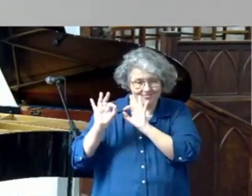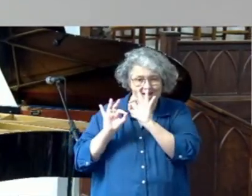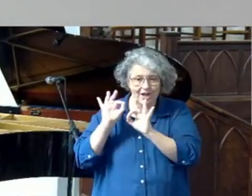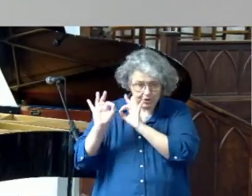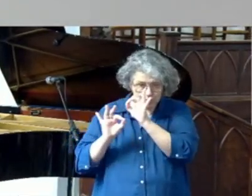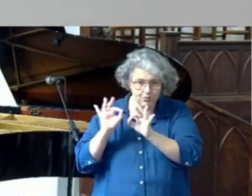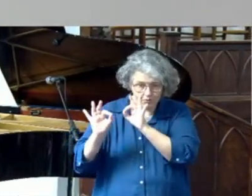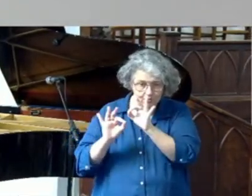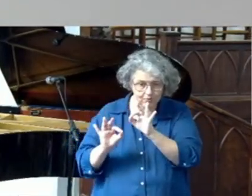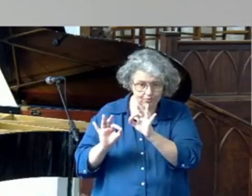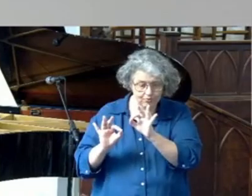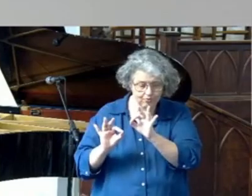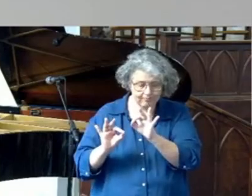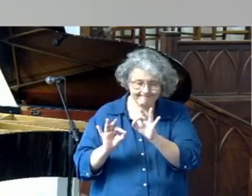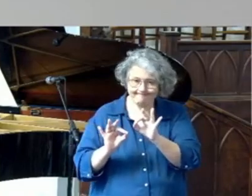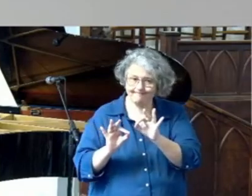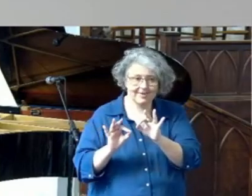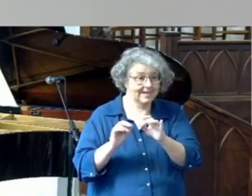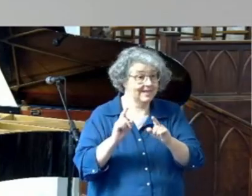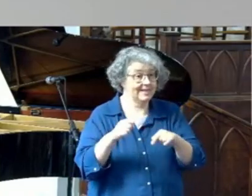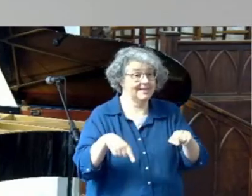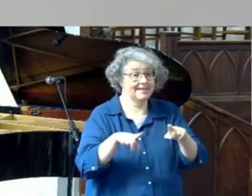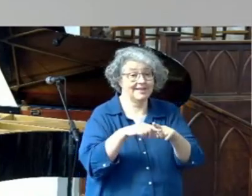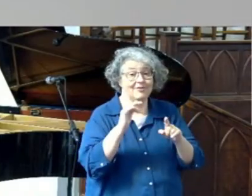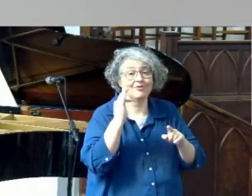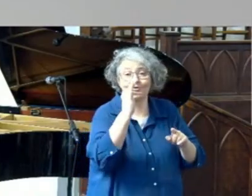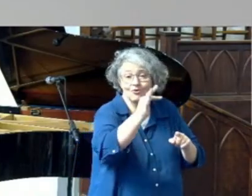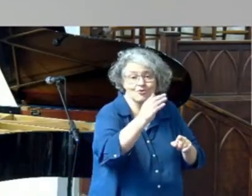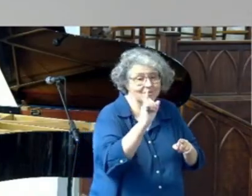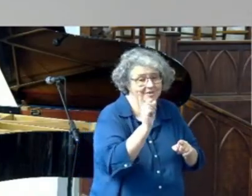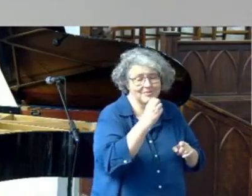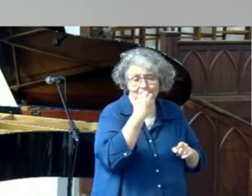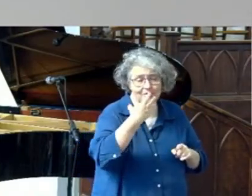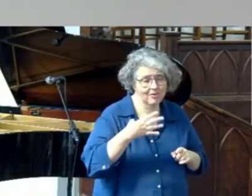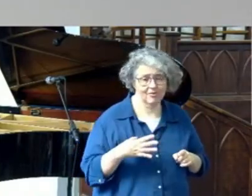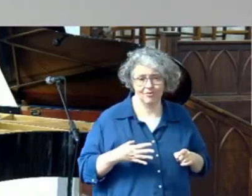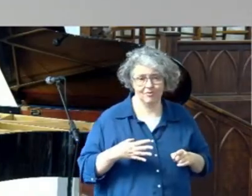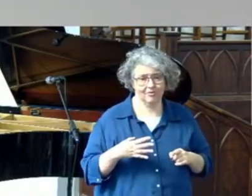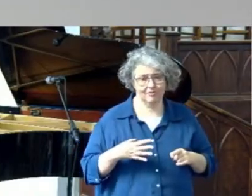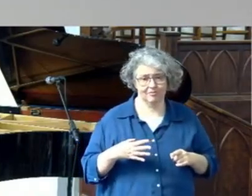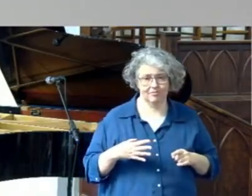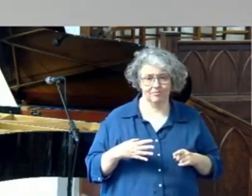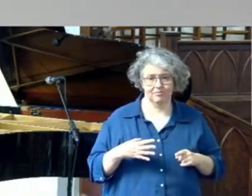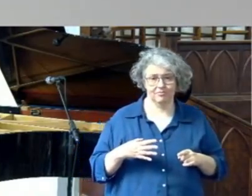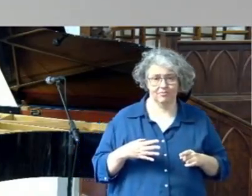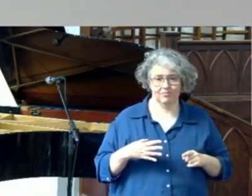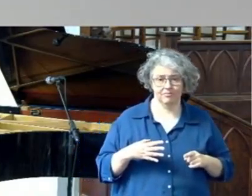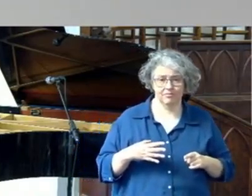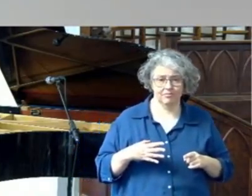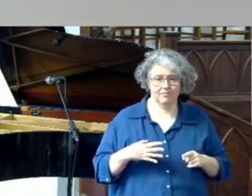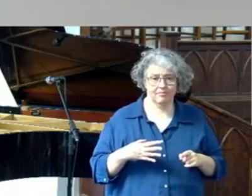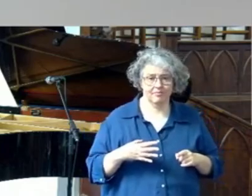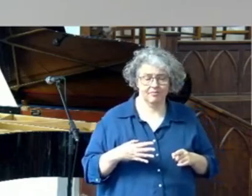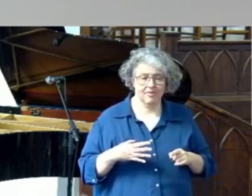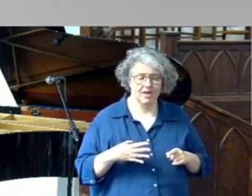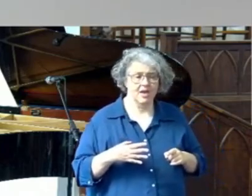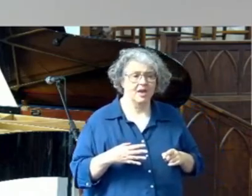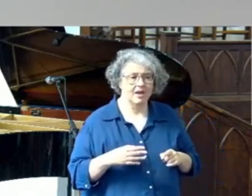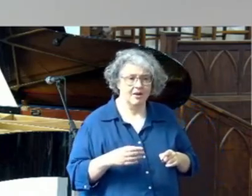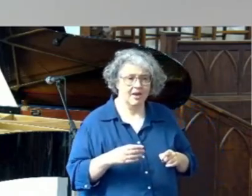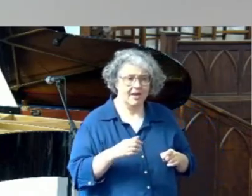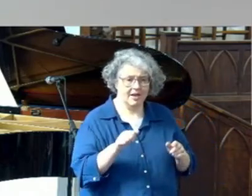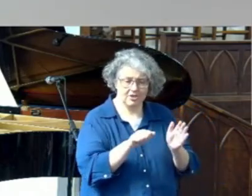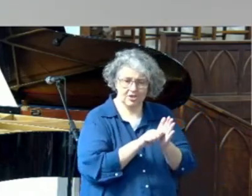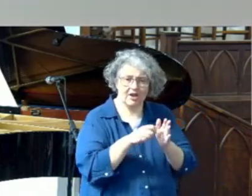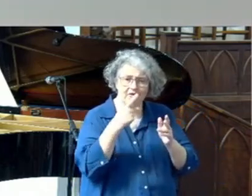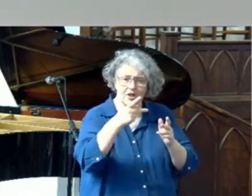diz. Então, olhe para isso. Tiago chamou de arrogância alguém que quer